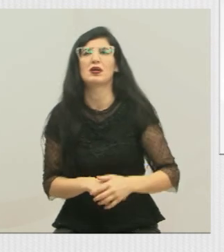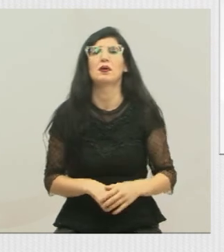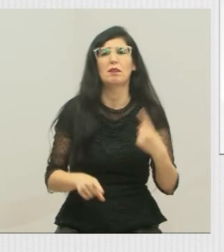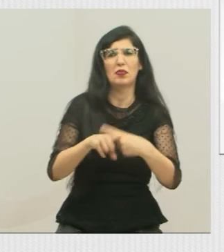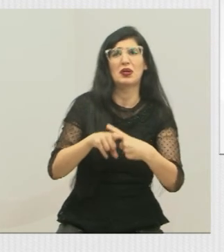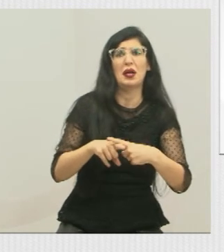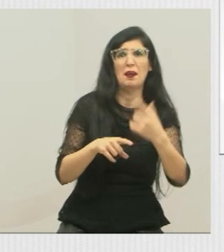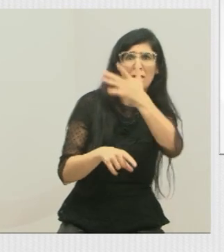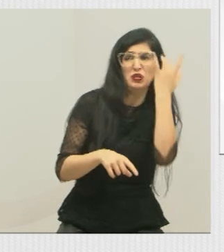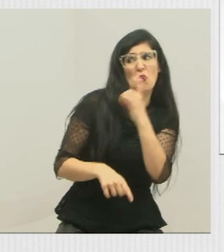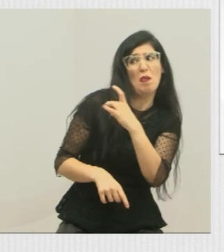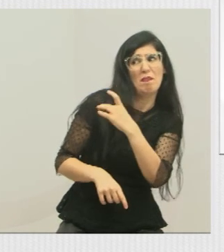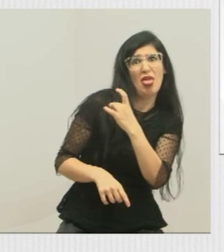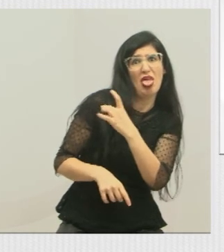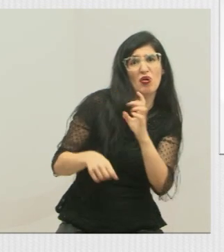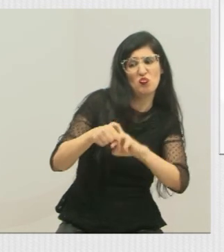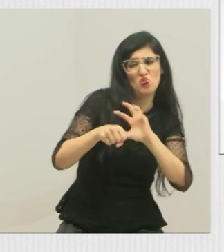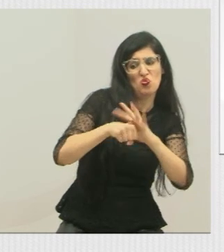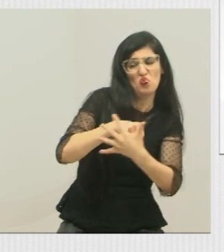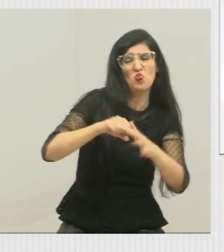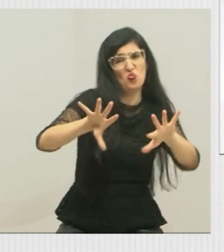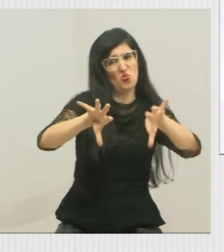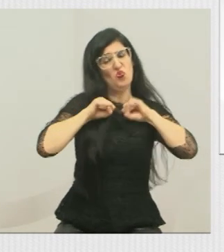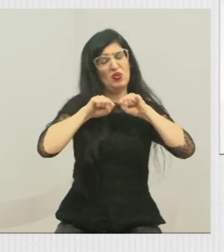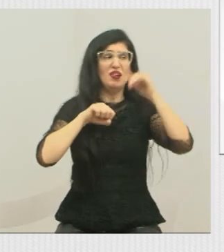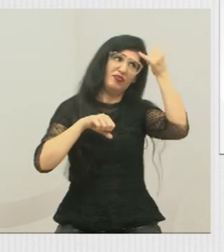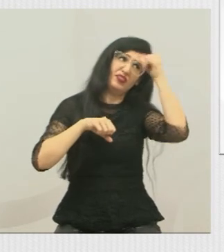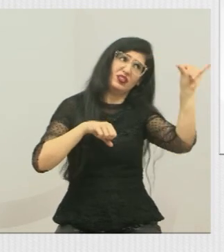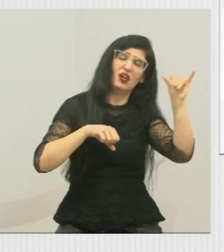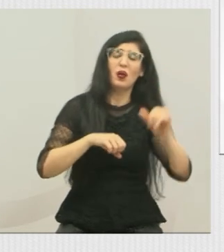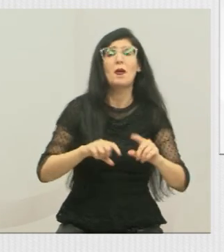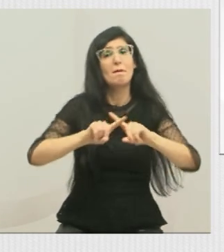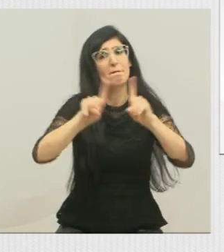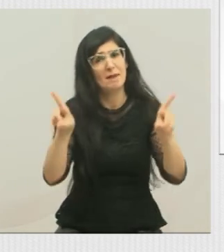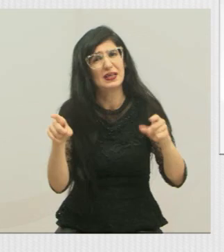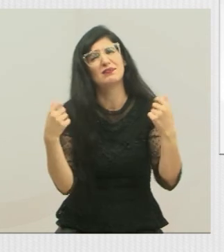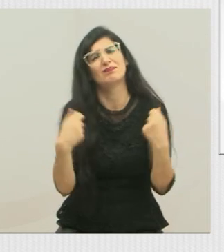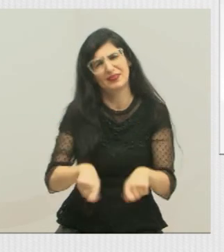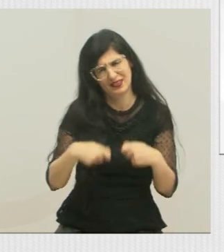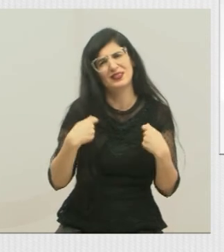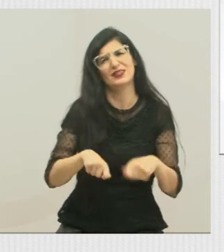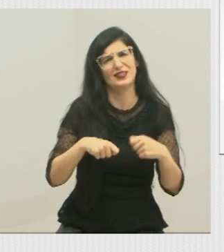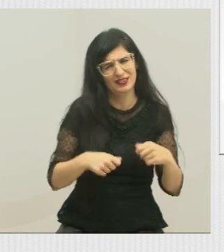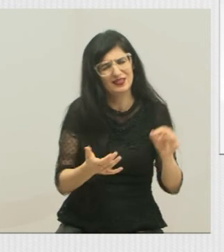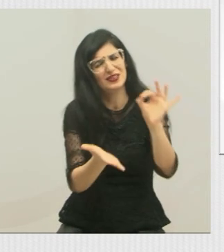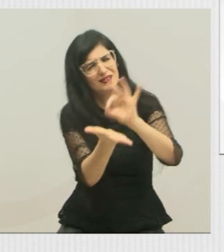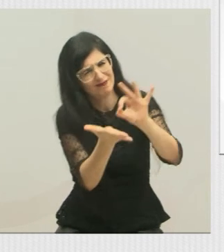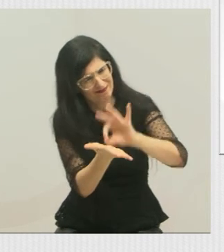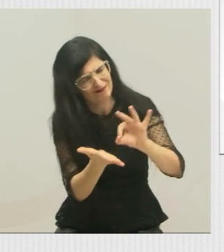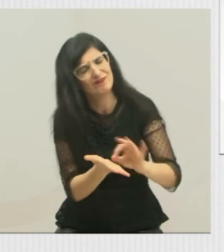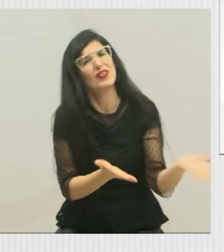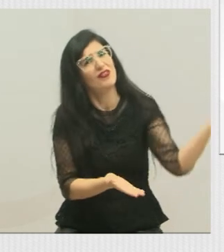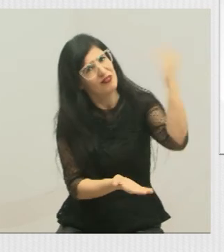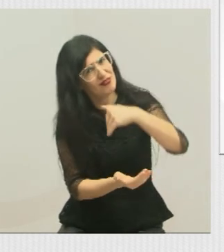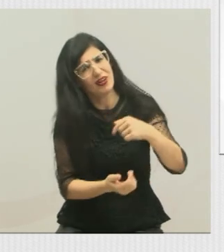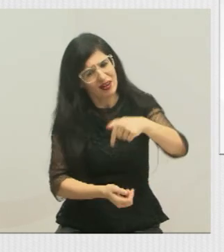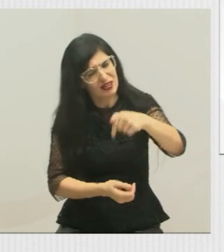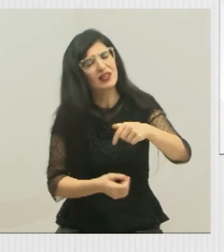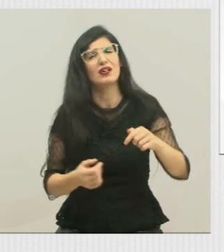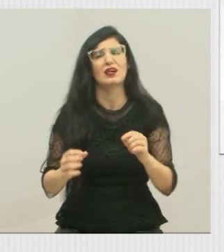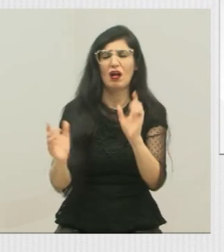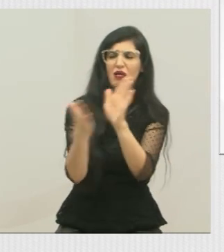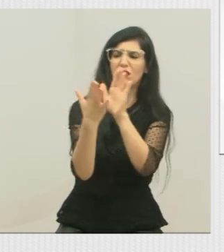né muitas pessoas evitando mas Tem situações que são imprescindíveis que você marca o horário que você vem até o gabinete